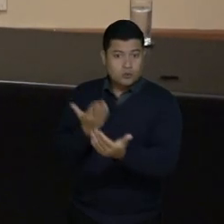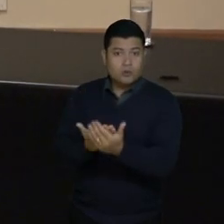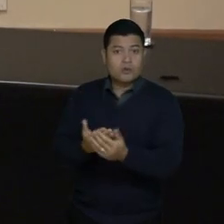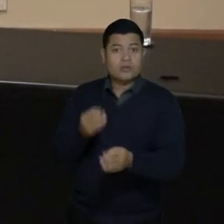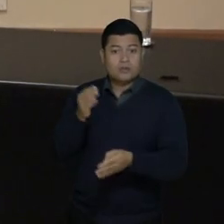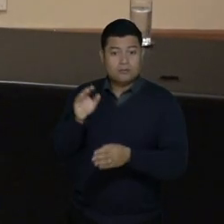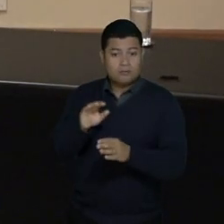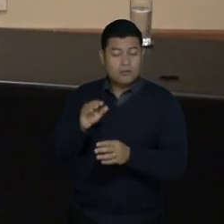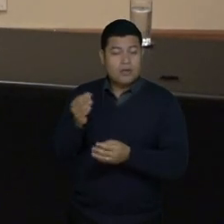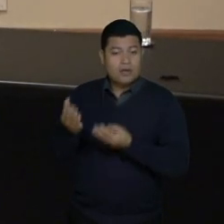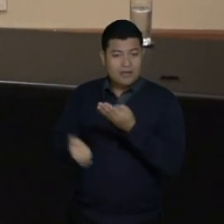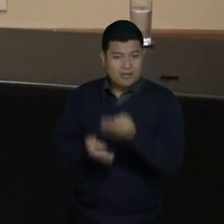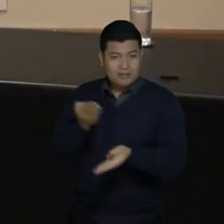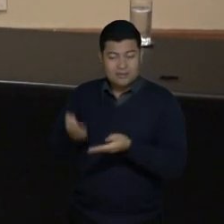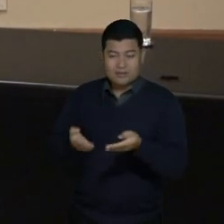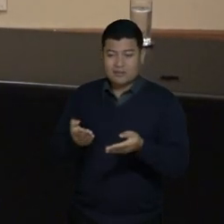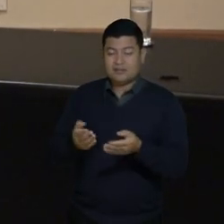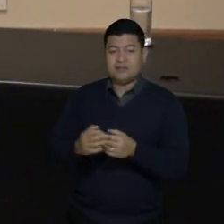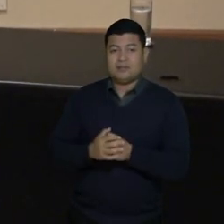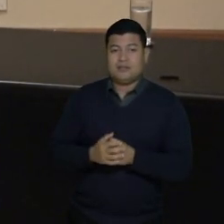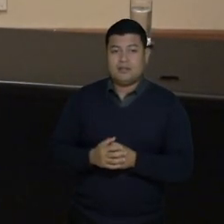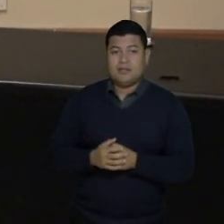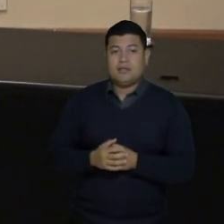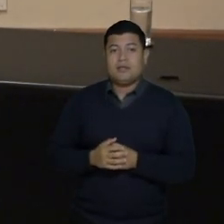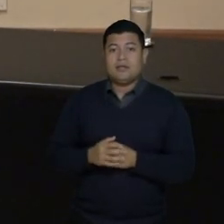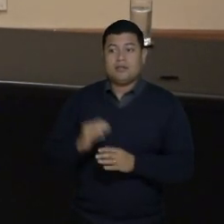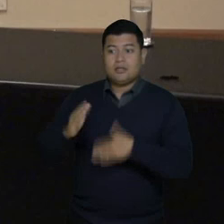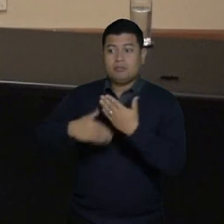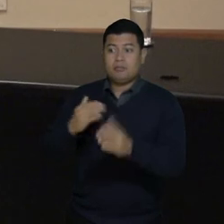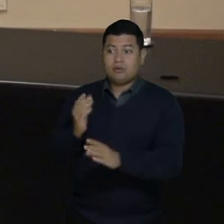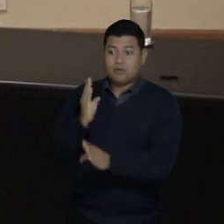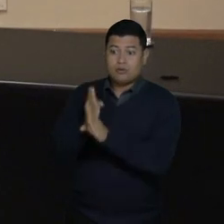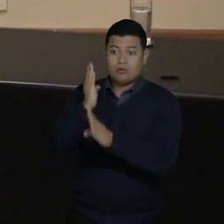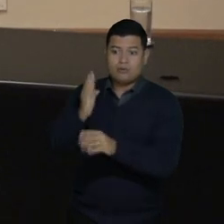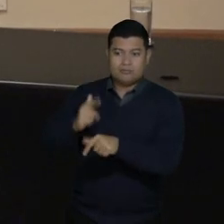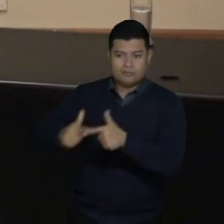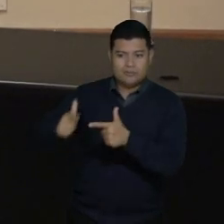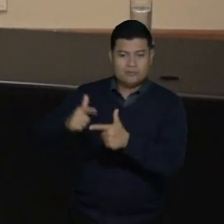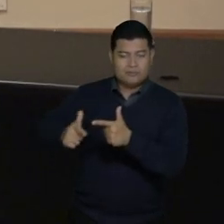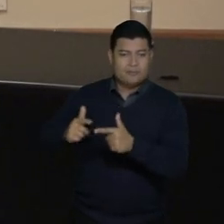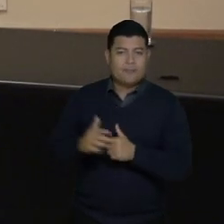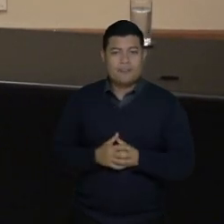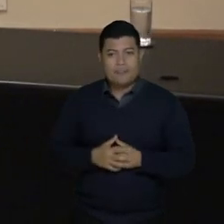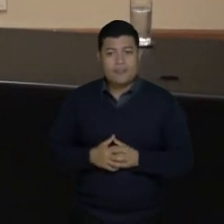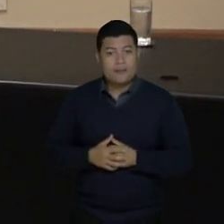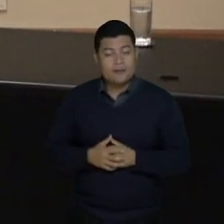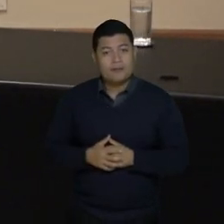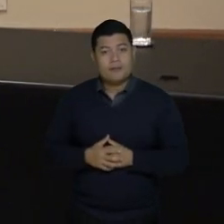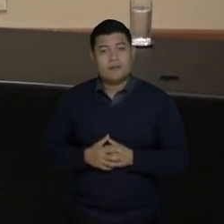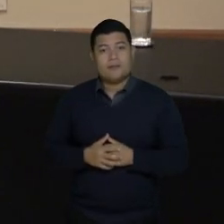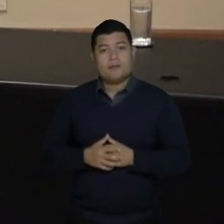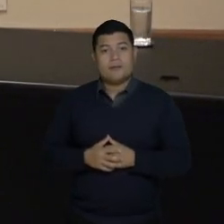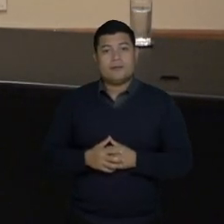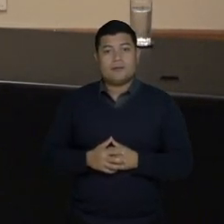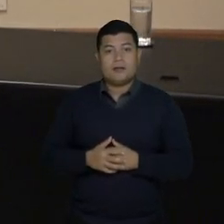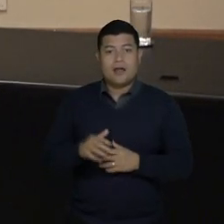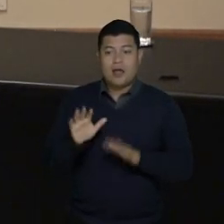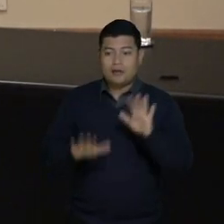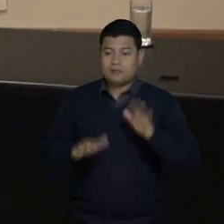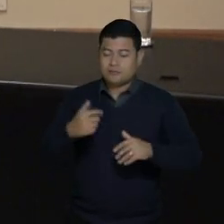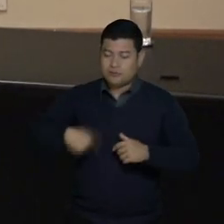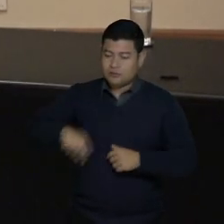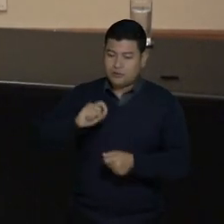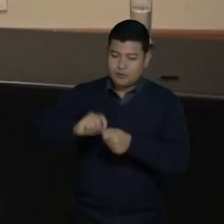precisar receber depois do diagnóstico a gente fica Muito angustiado de fazer o processo de